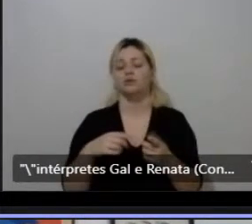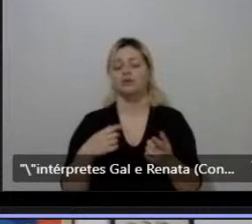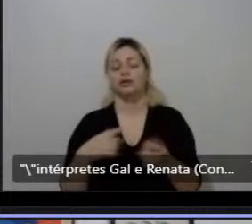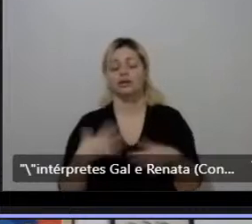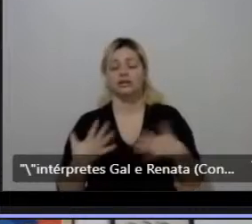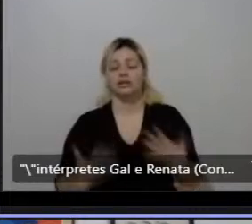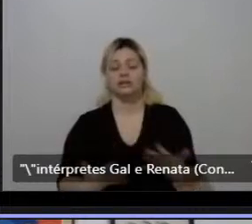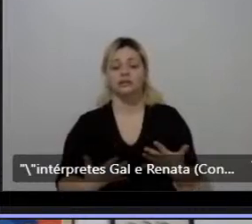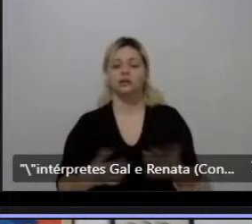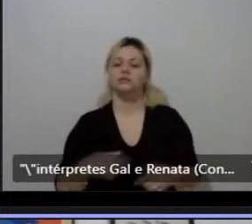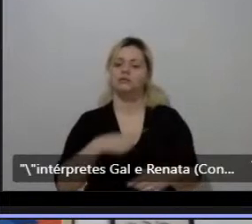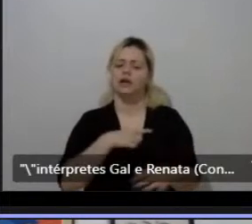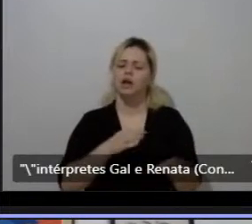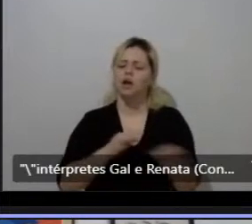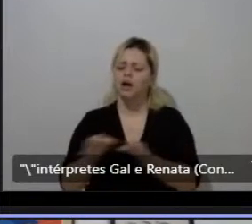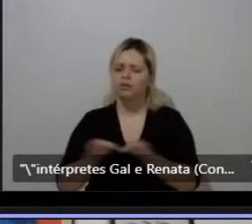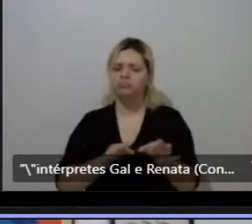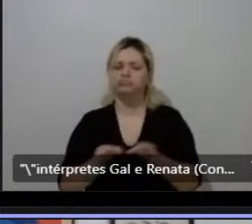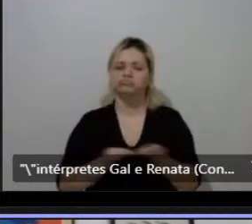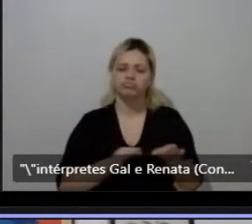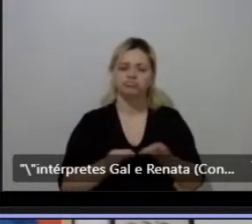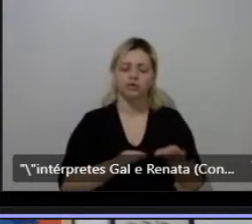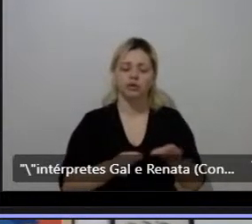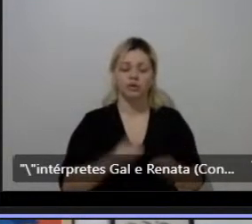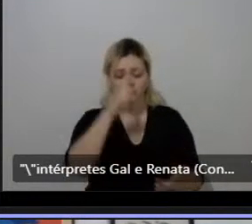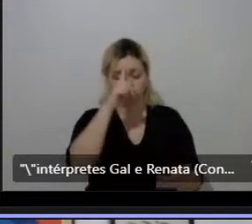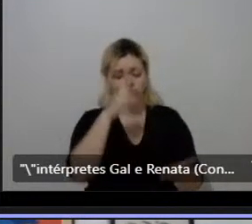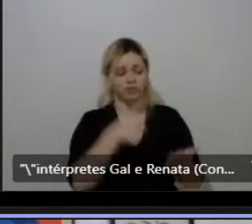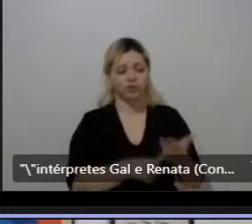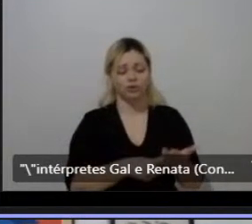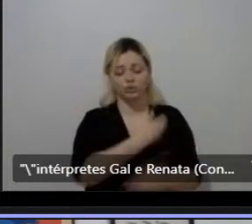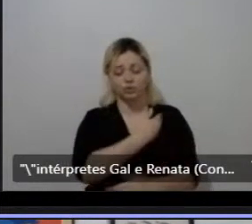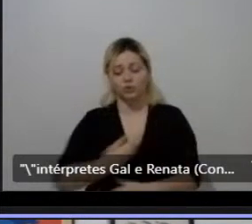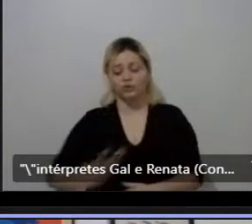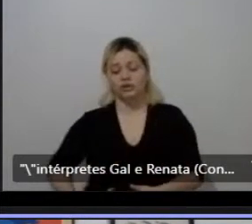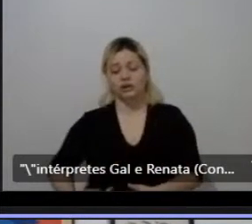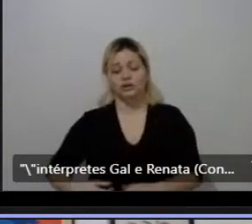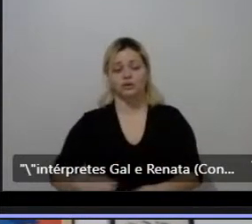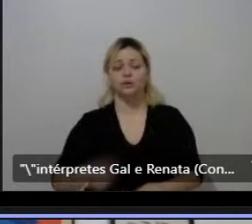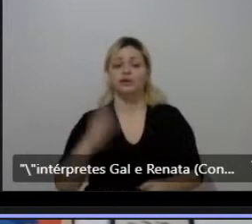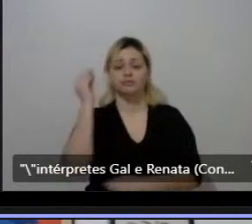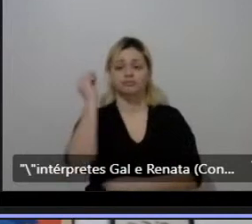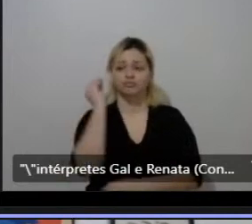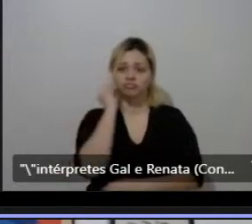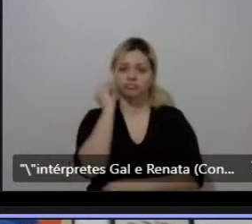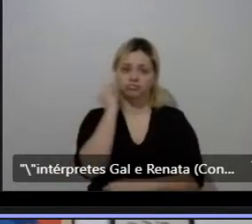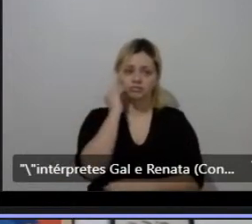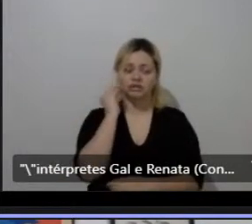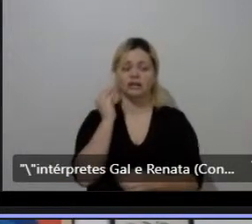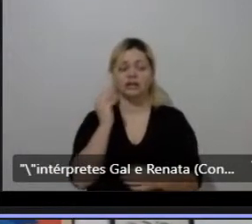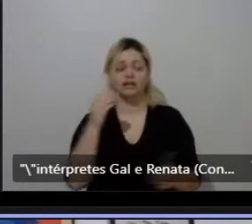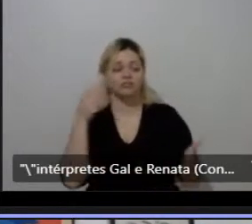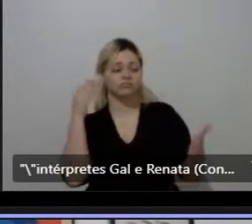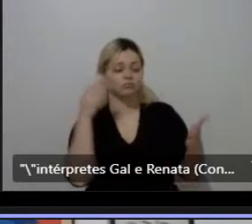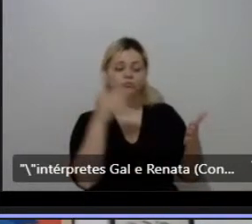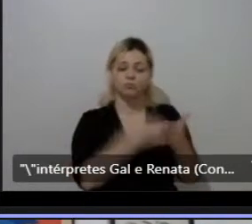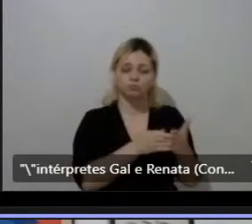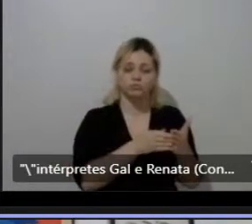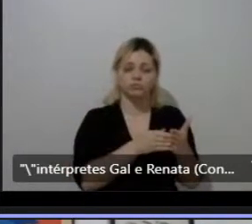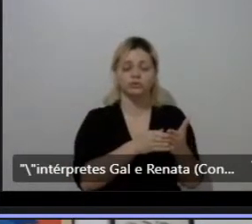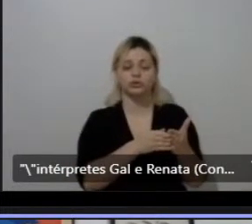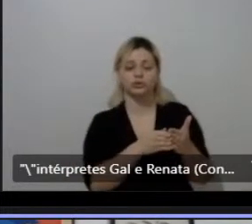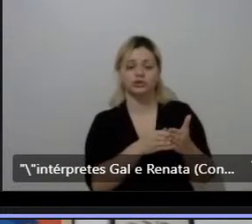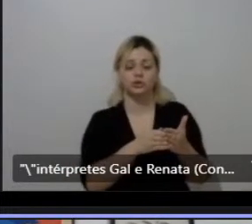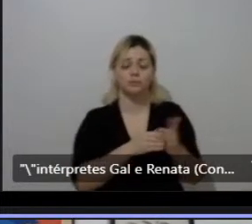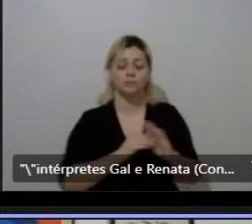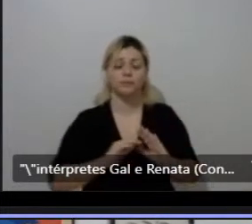periferias. Então, são ordens de como a governabilidade neoliberal tenta atingir, né, essas experiências.